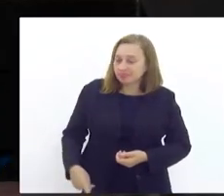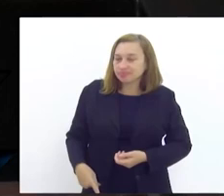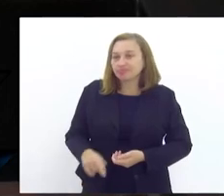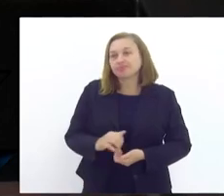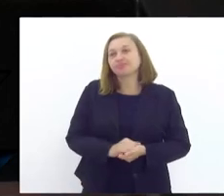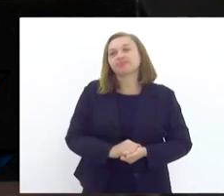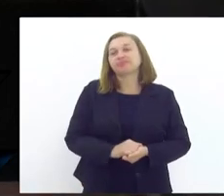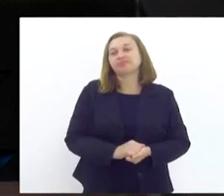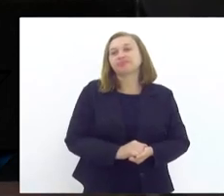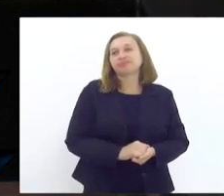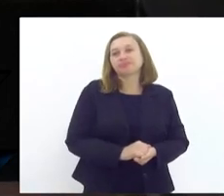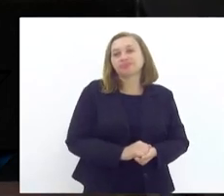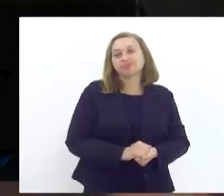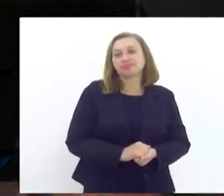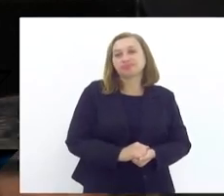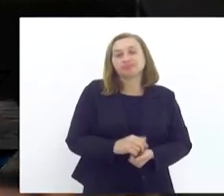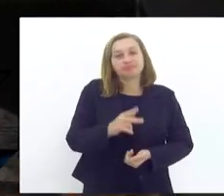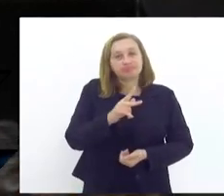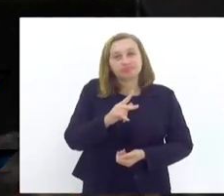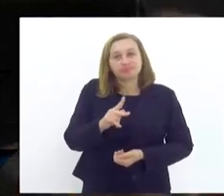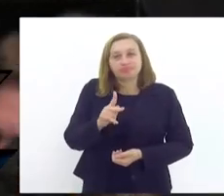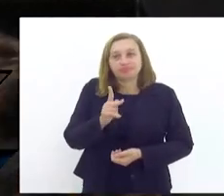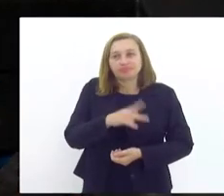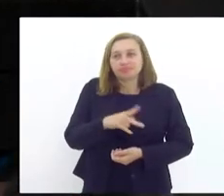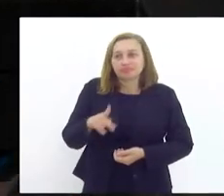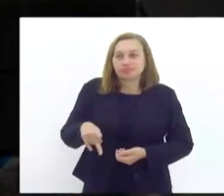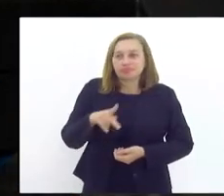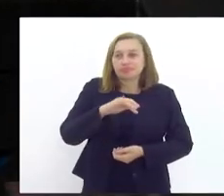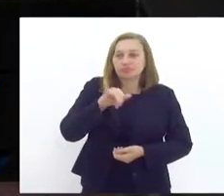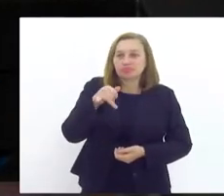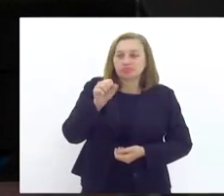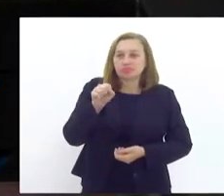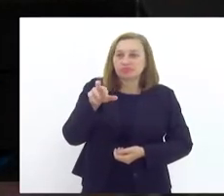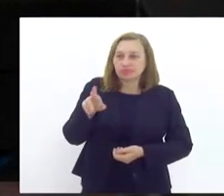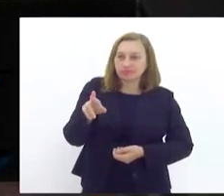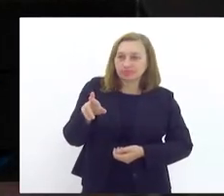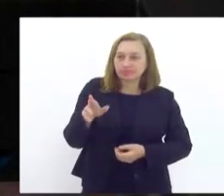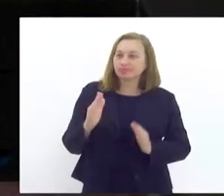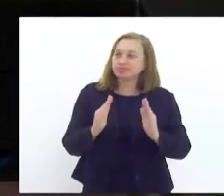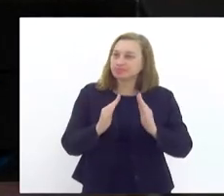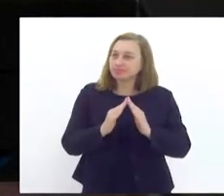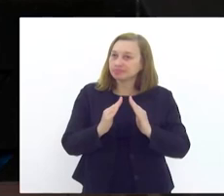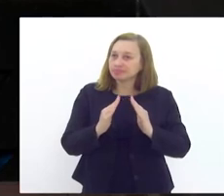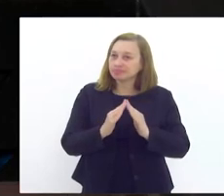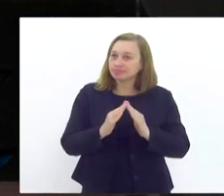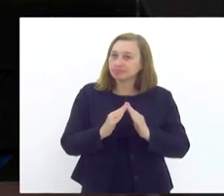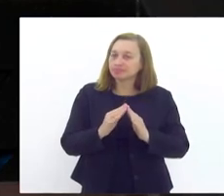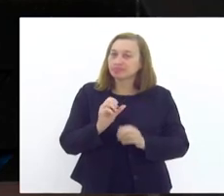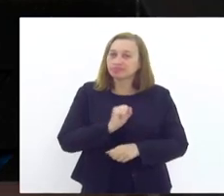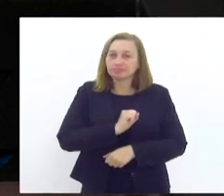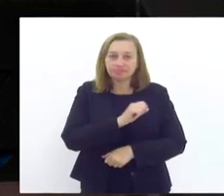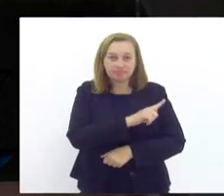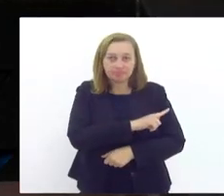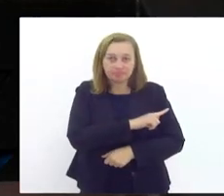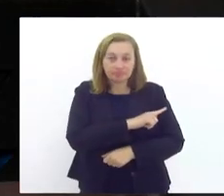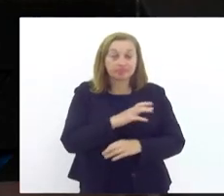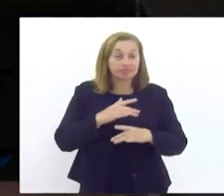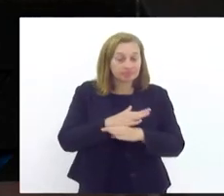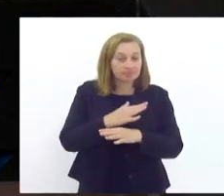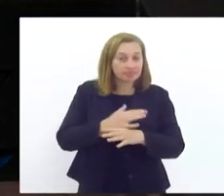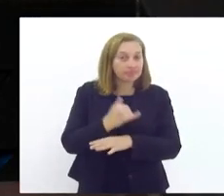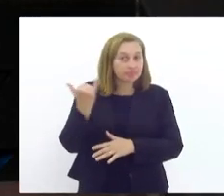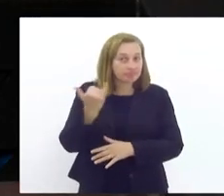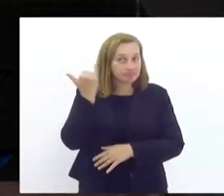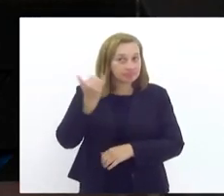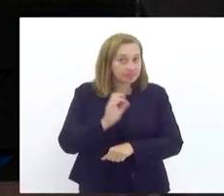querido professor Josemar morador de São Gonçalo cidade importante do